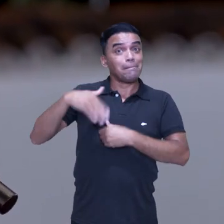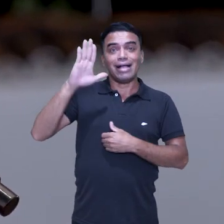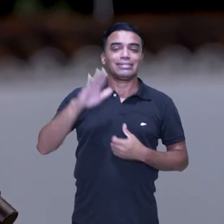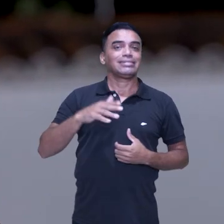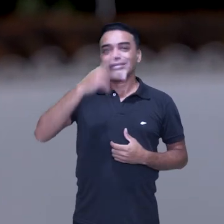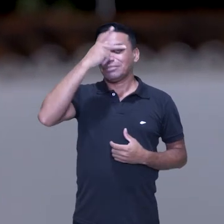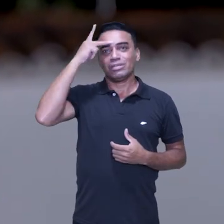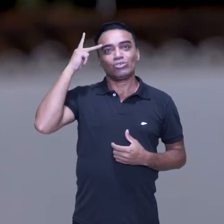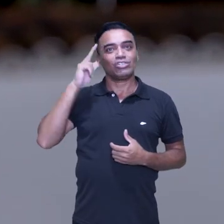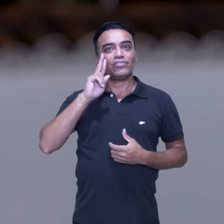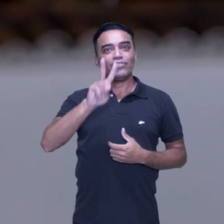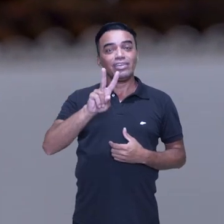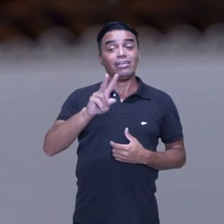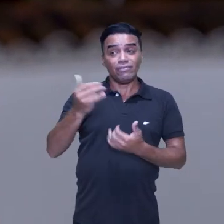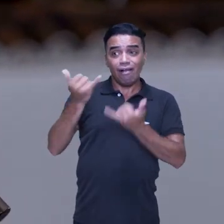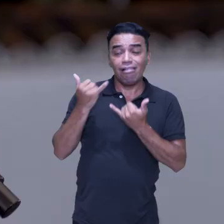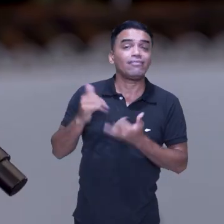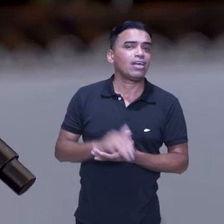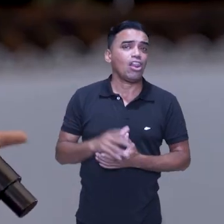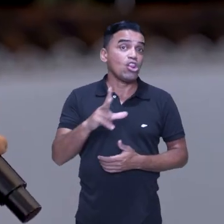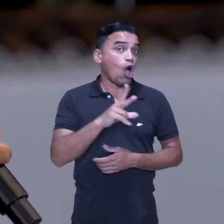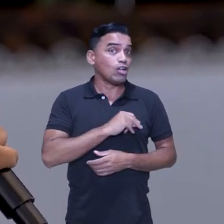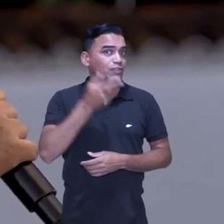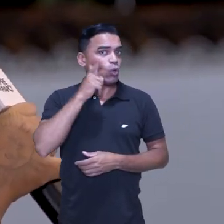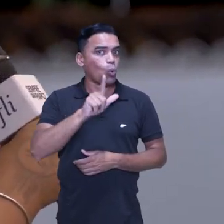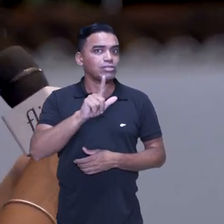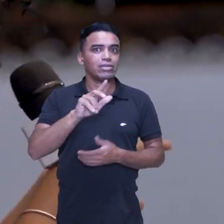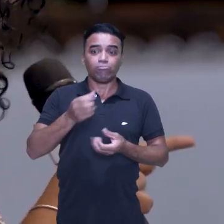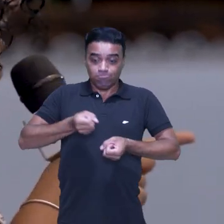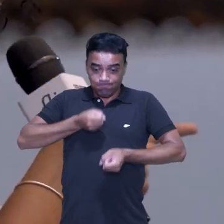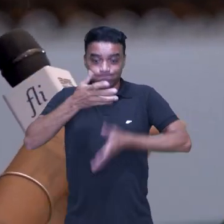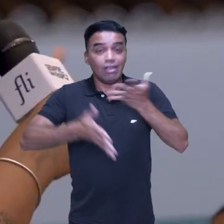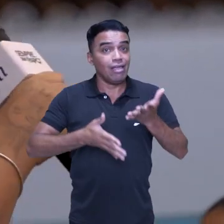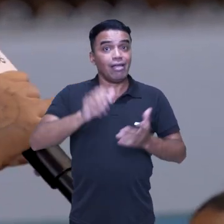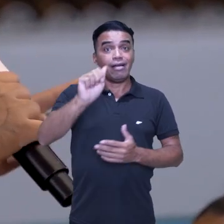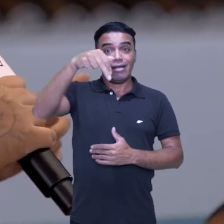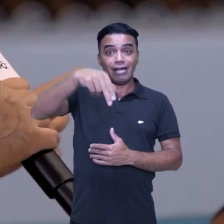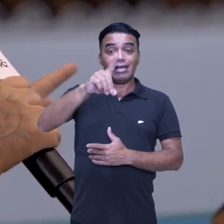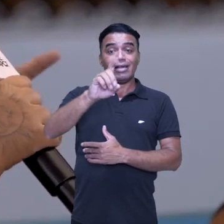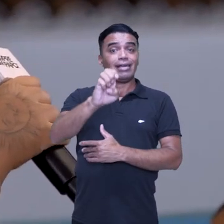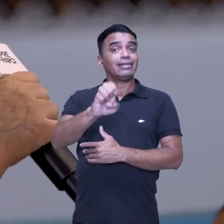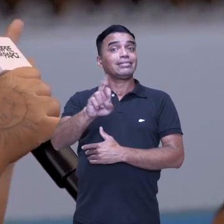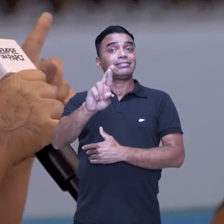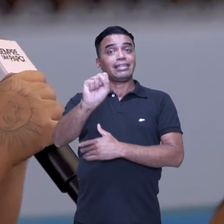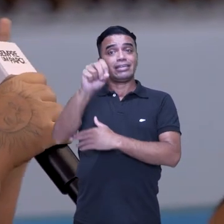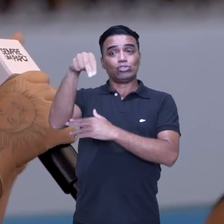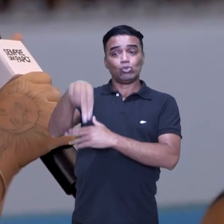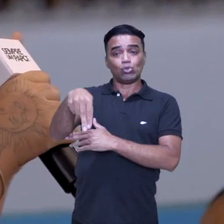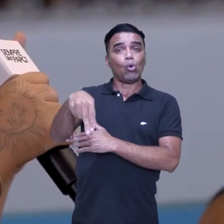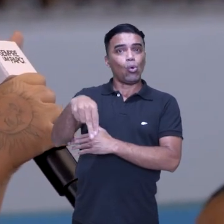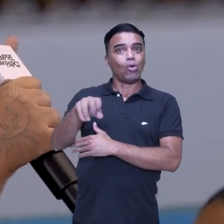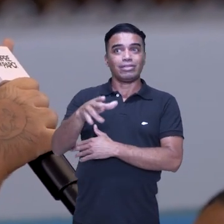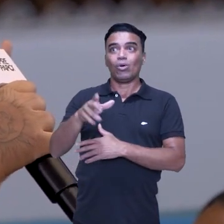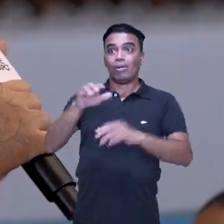que falava para mim, falava assim, nossa, você conseguiu transmitir muito o que o Anderson é. Eu acho que é muito difícil alguém que está